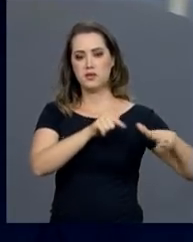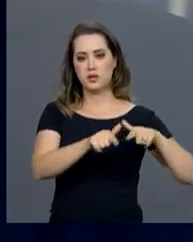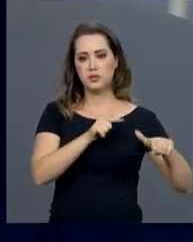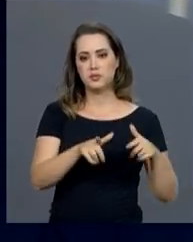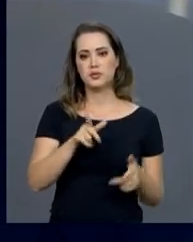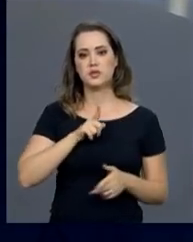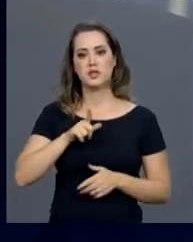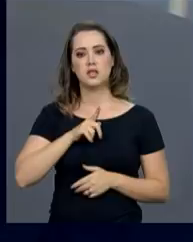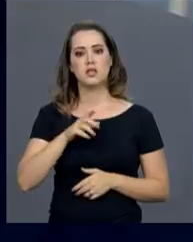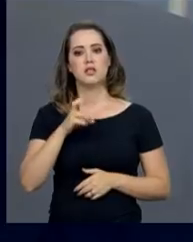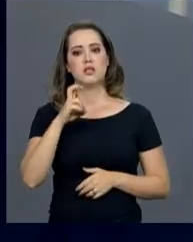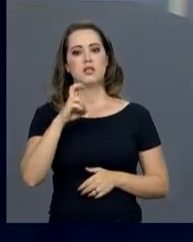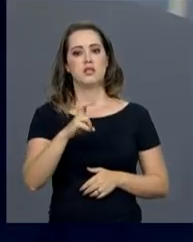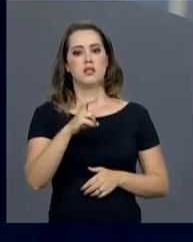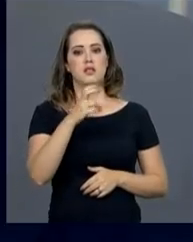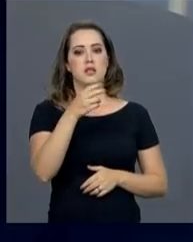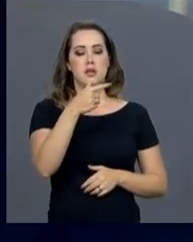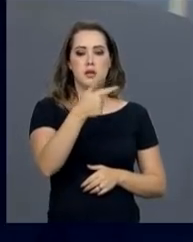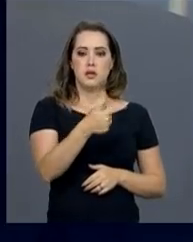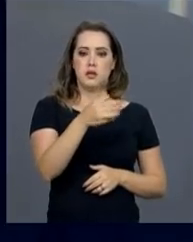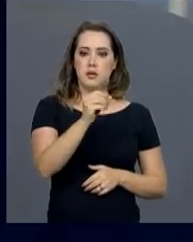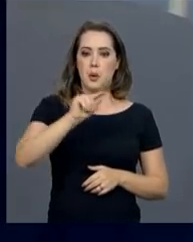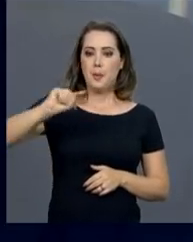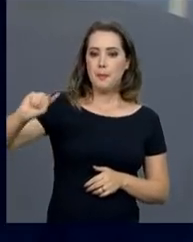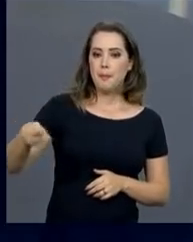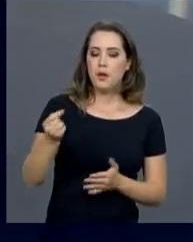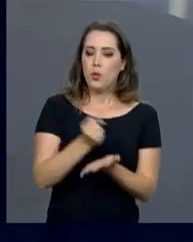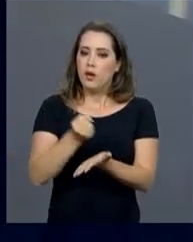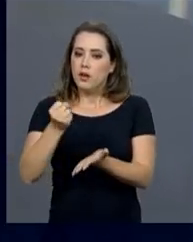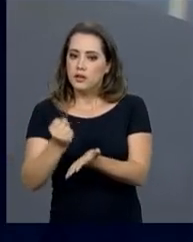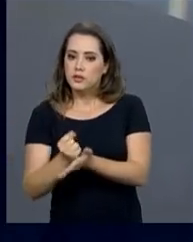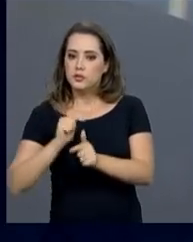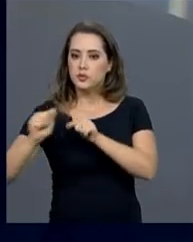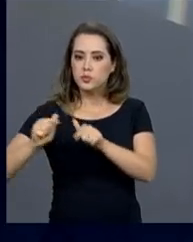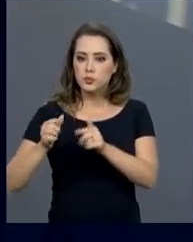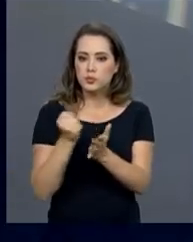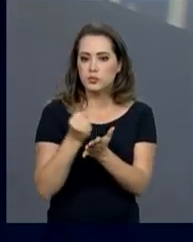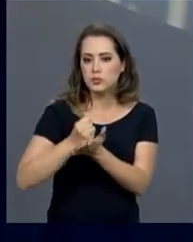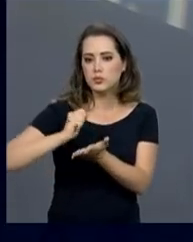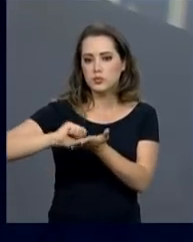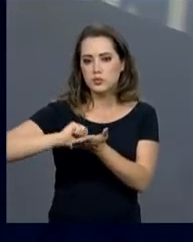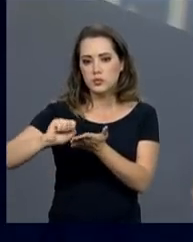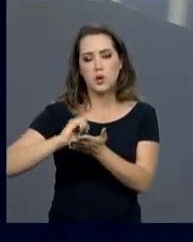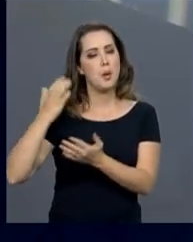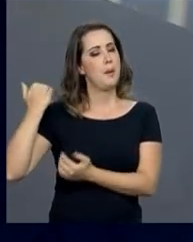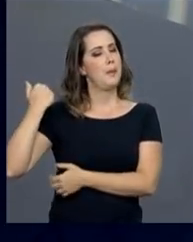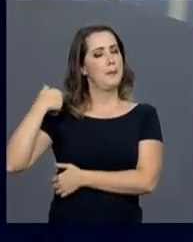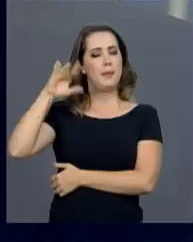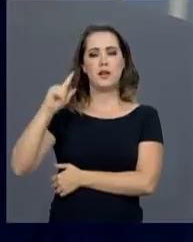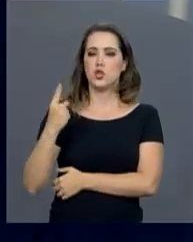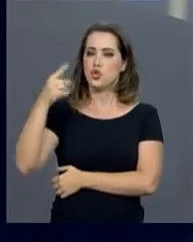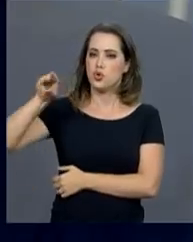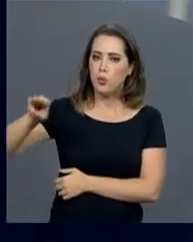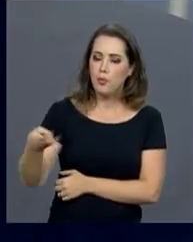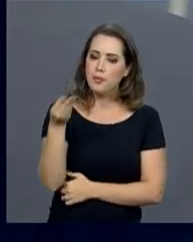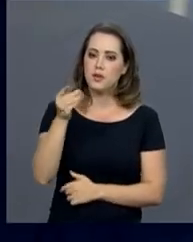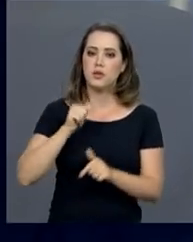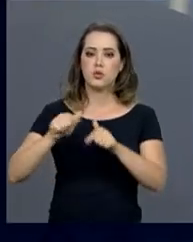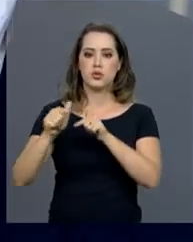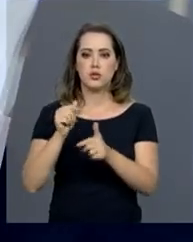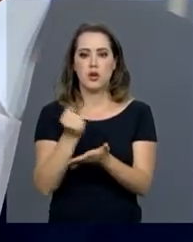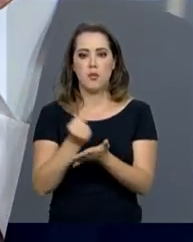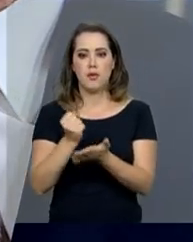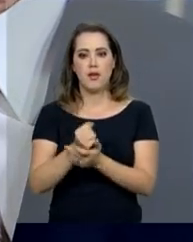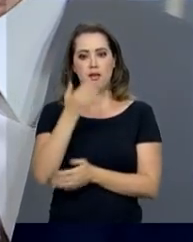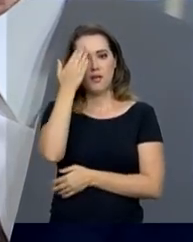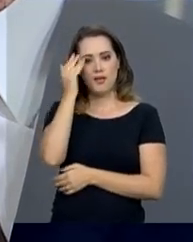de 570 mil carteiras assinadas de fora parte mais de um milhão e meio de postos de trabalho eu